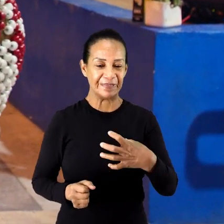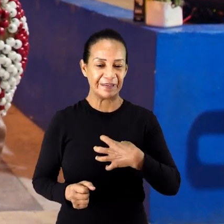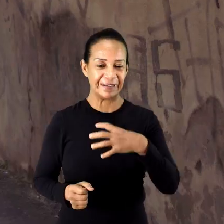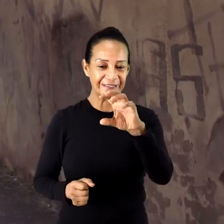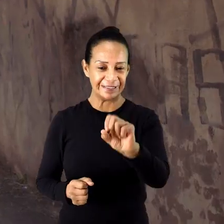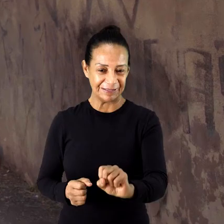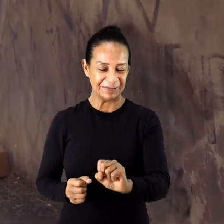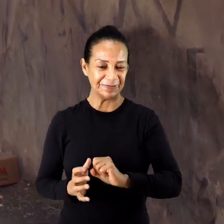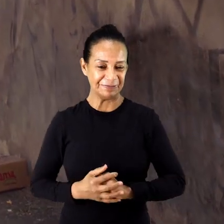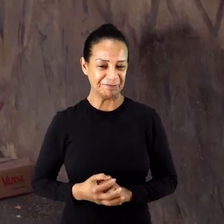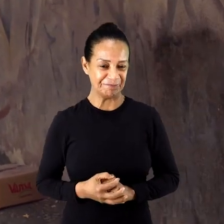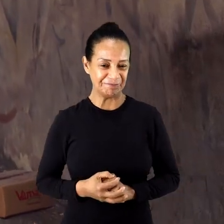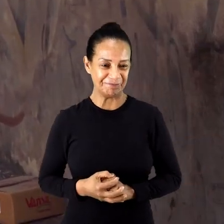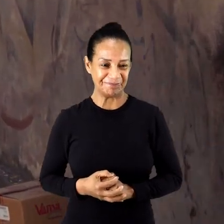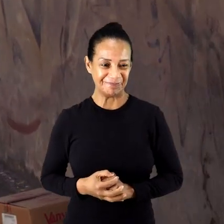Axé.